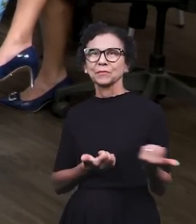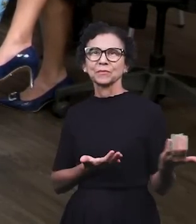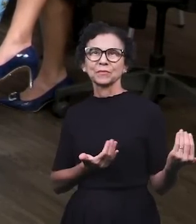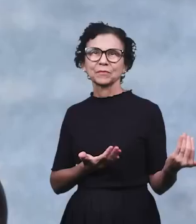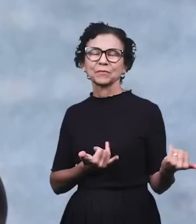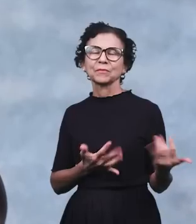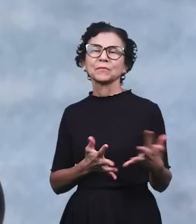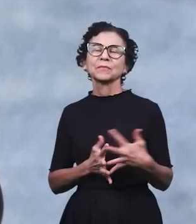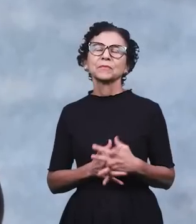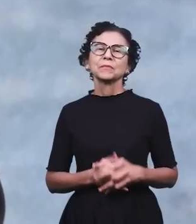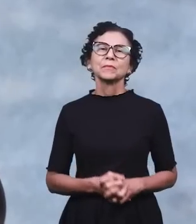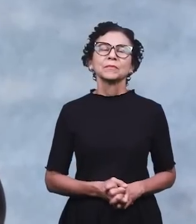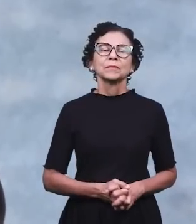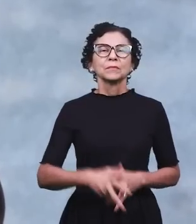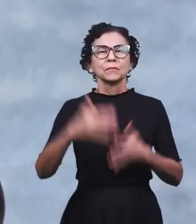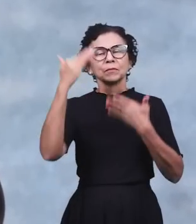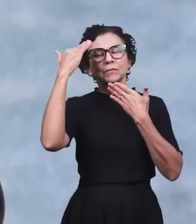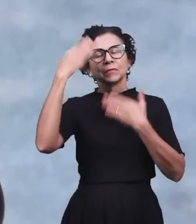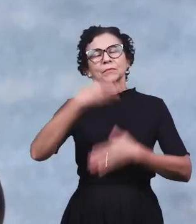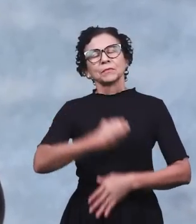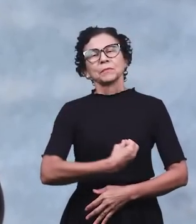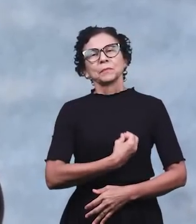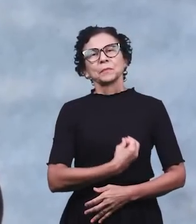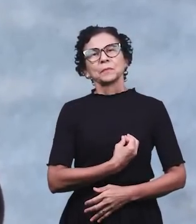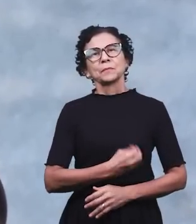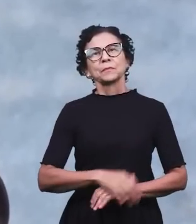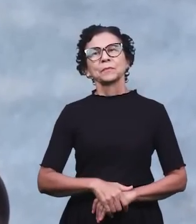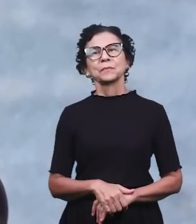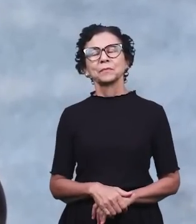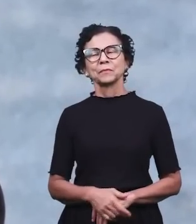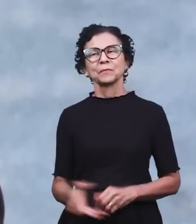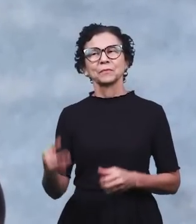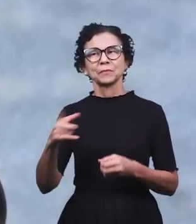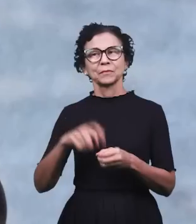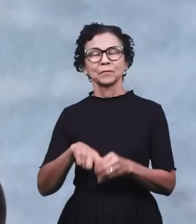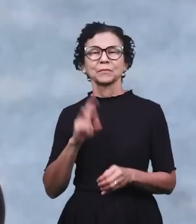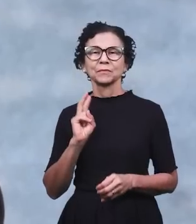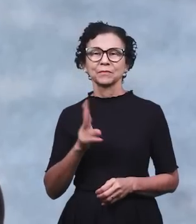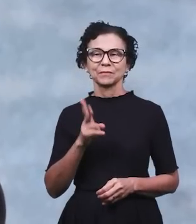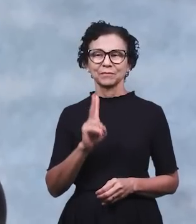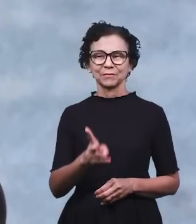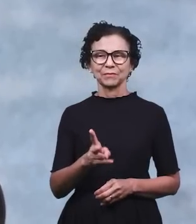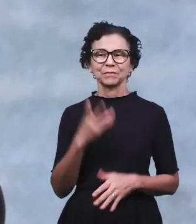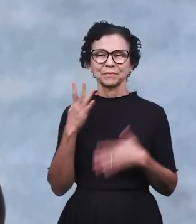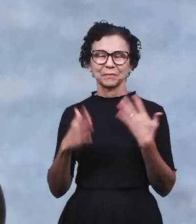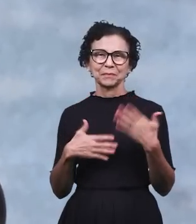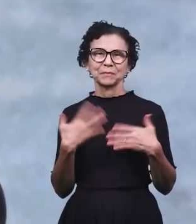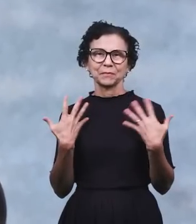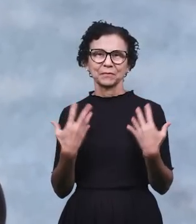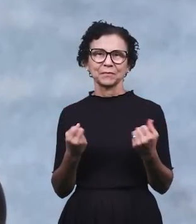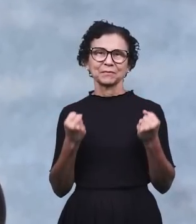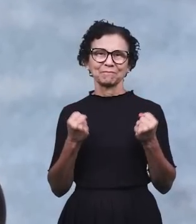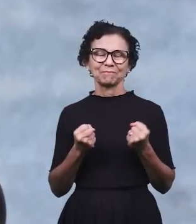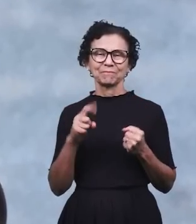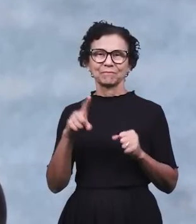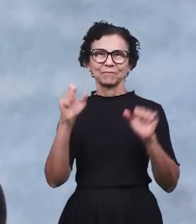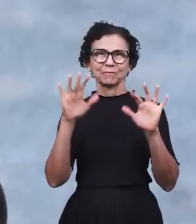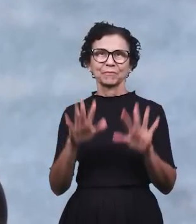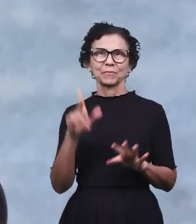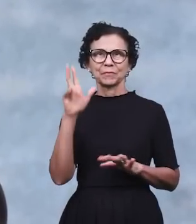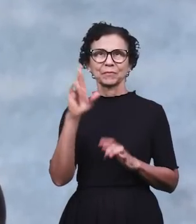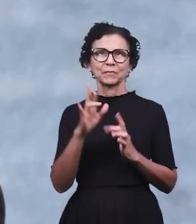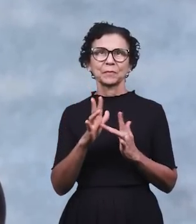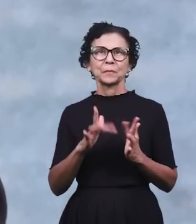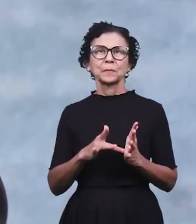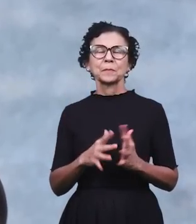bênção mesmo. Aos jovens, obrigado pela presença de vocês, a casa de vocês, voltem sempre, será sempre uma alegria recebê-los aqui, tá bom? Deus abençoe, a paz do